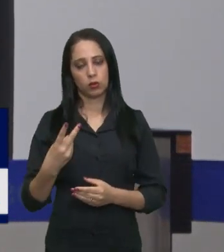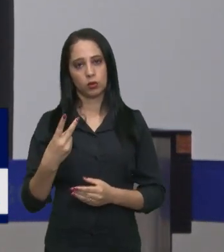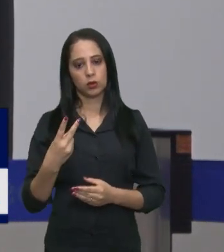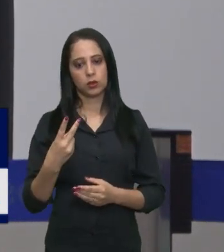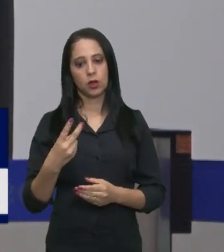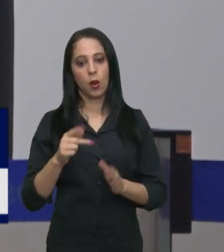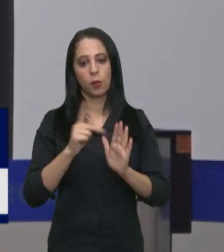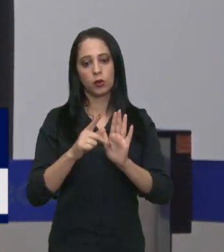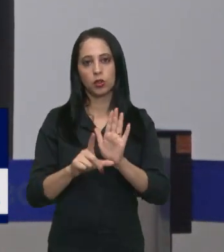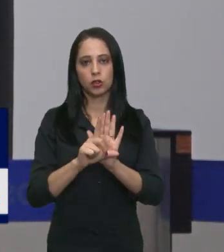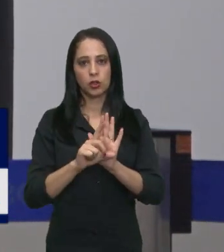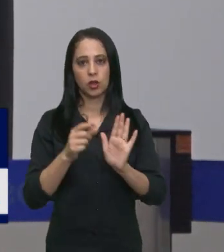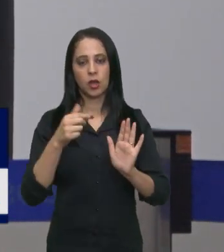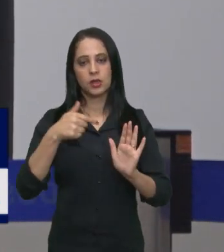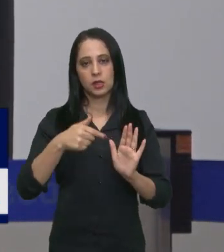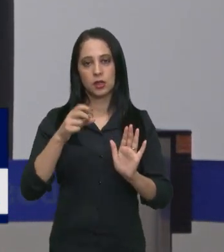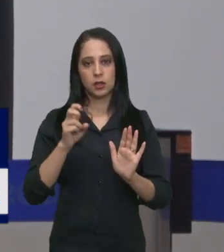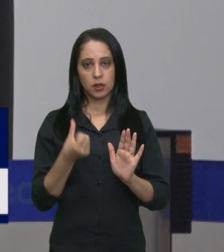2912/2022, projeto de lei número